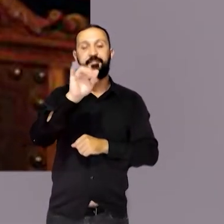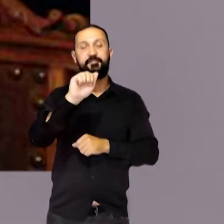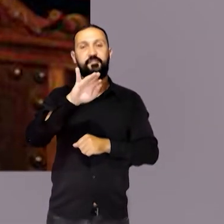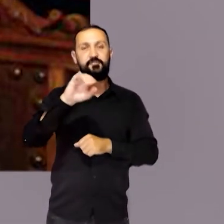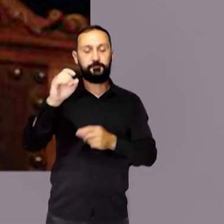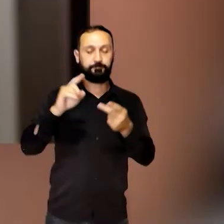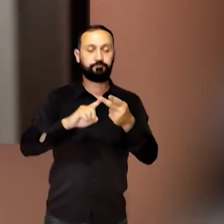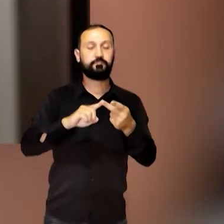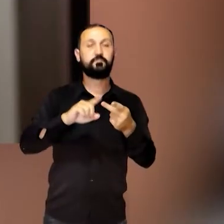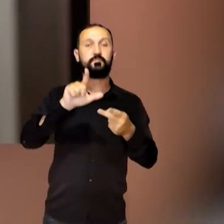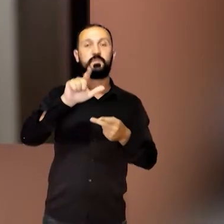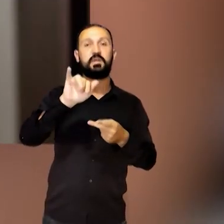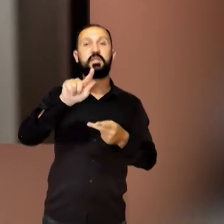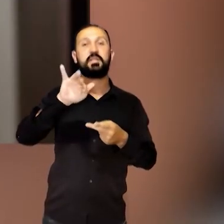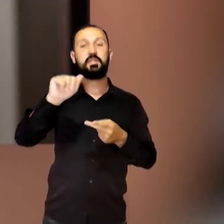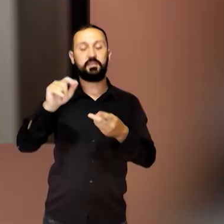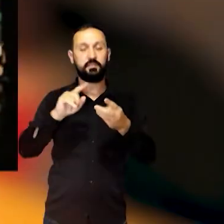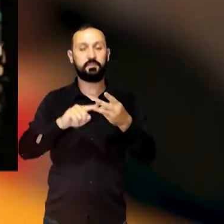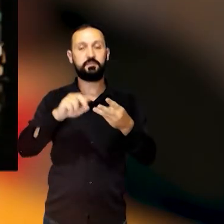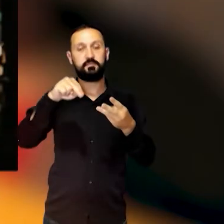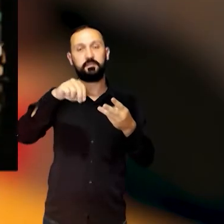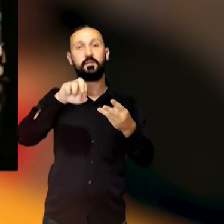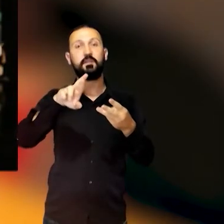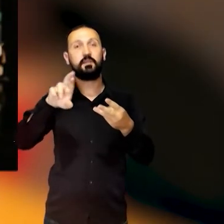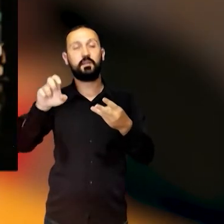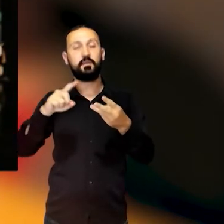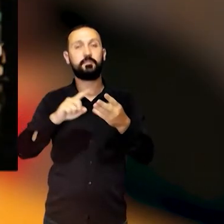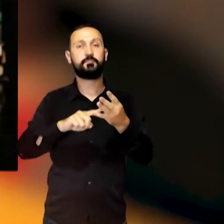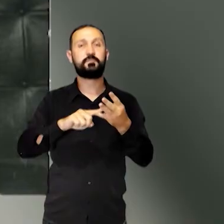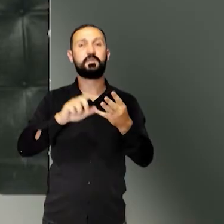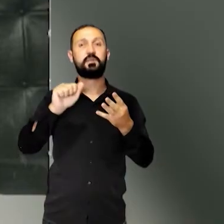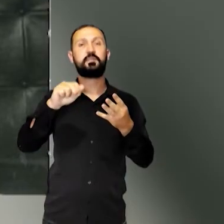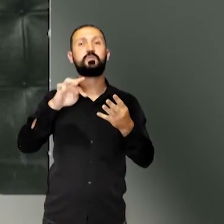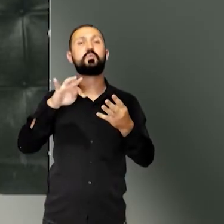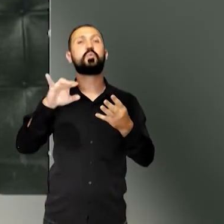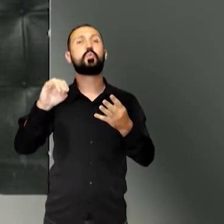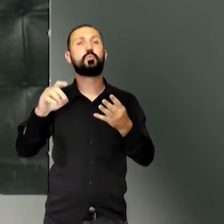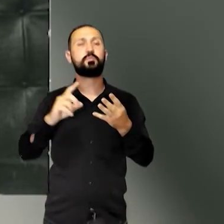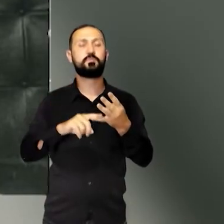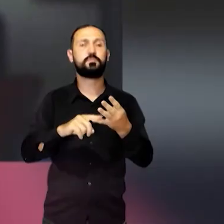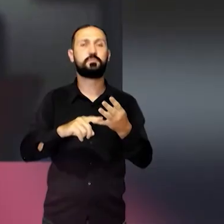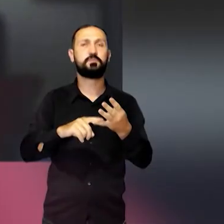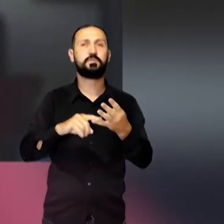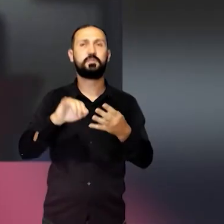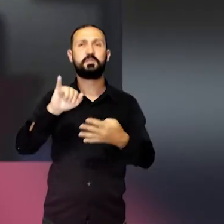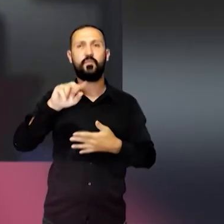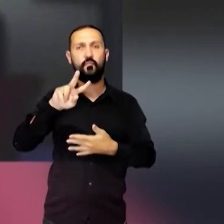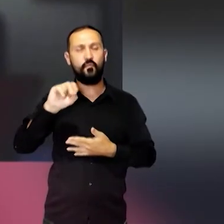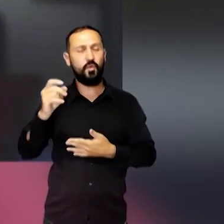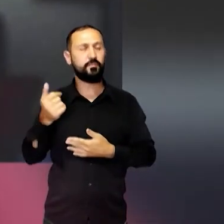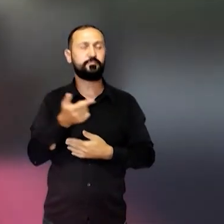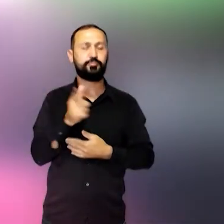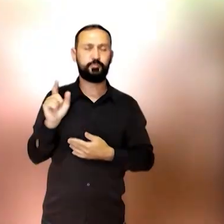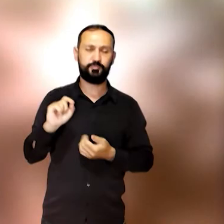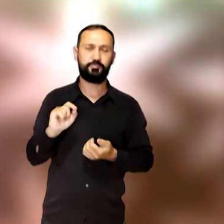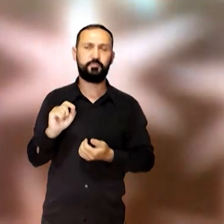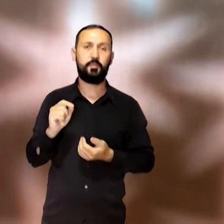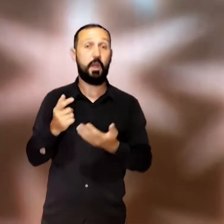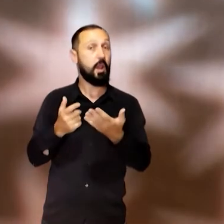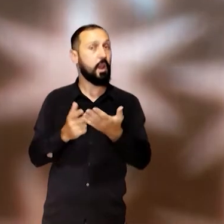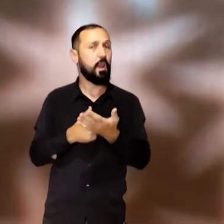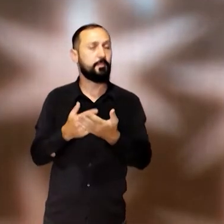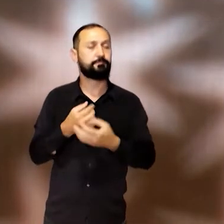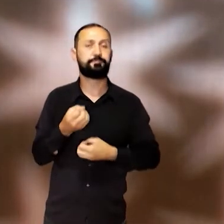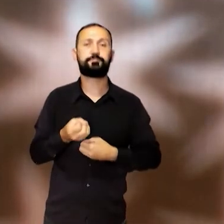Lucas, Lígia Fagundes Telles, Nelly Novaes Coelho, Antônio Hawais, Ledo Ivo, entre outros.